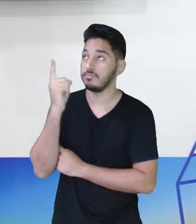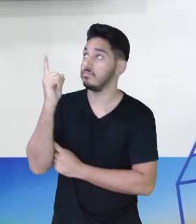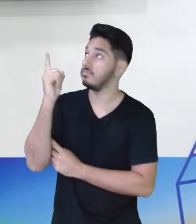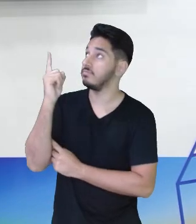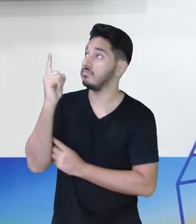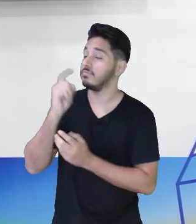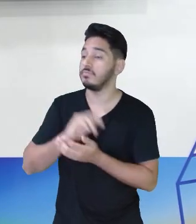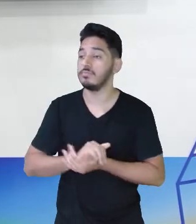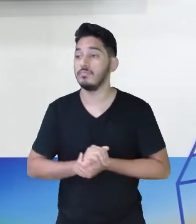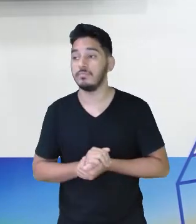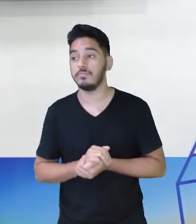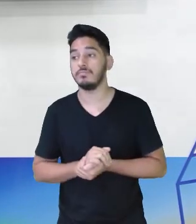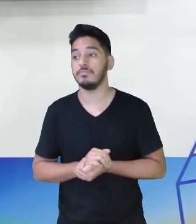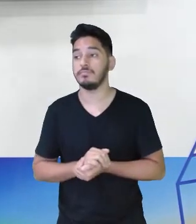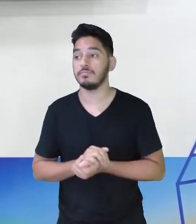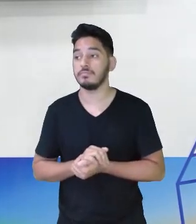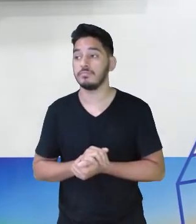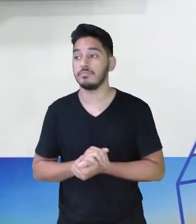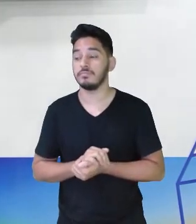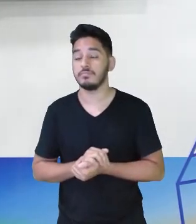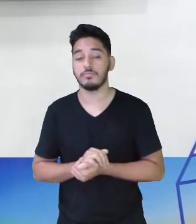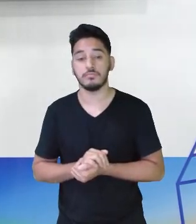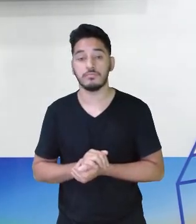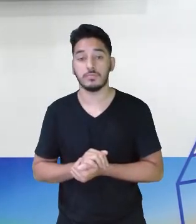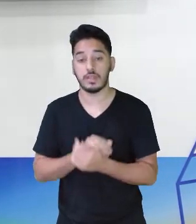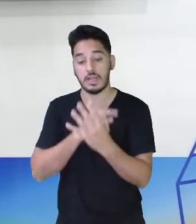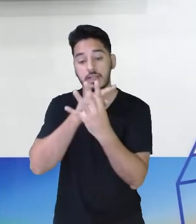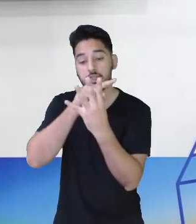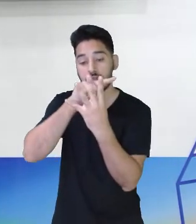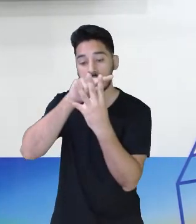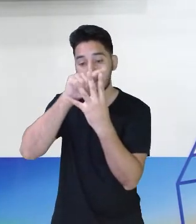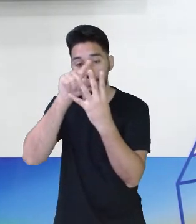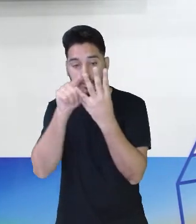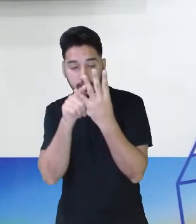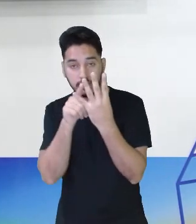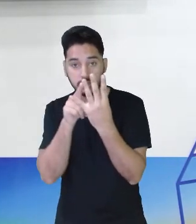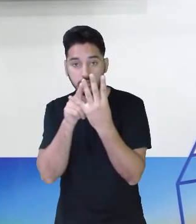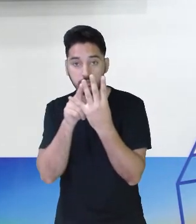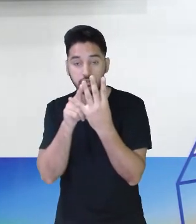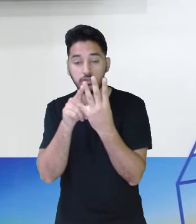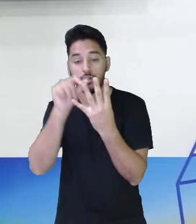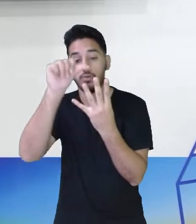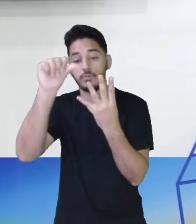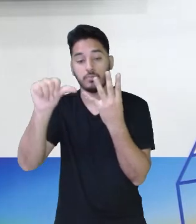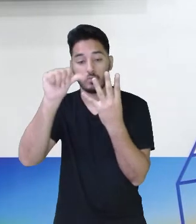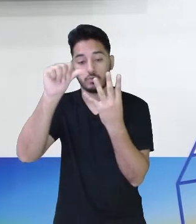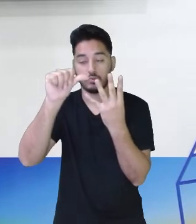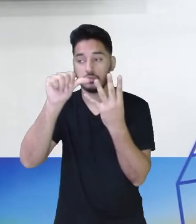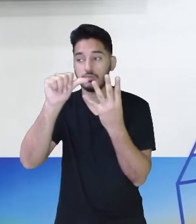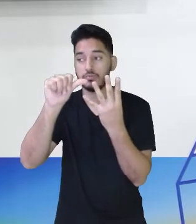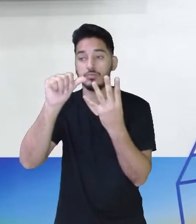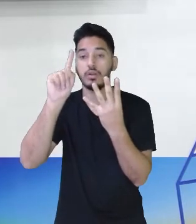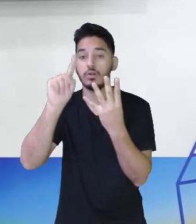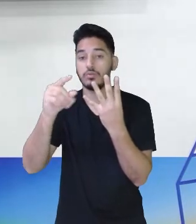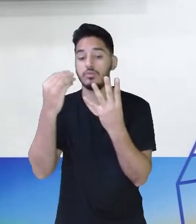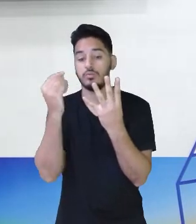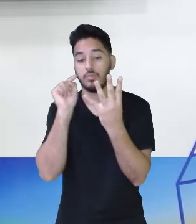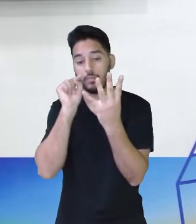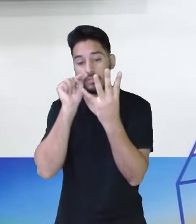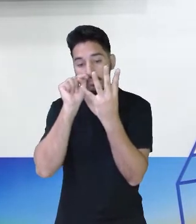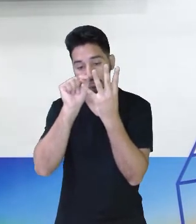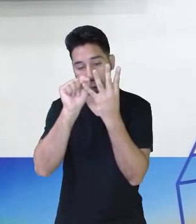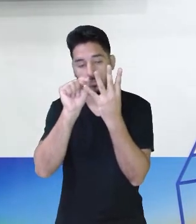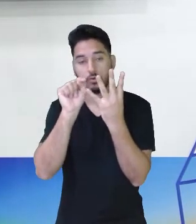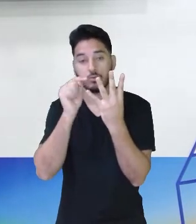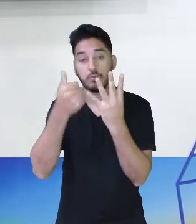milhar. 4ª ordem. A cada 3 ordens, eu troco de classe. É onde eu colocaria o